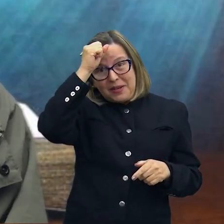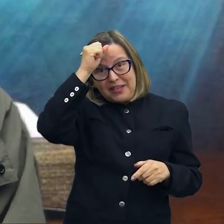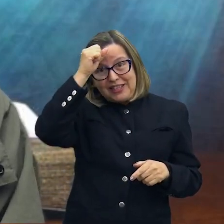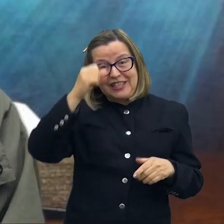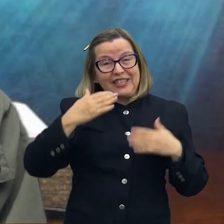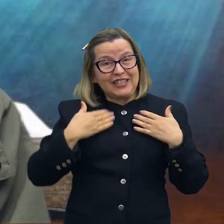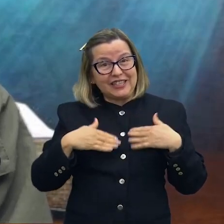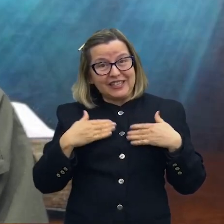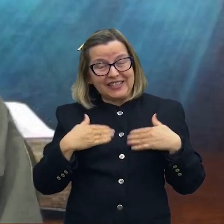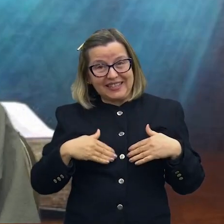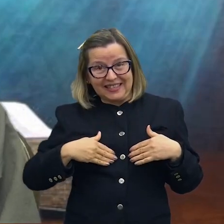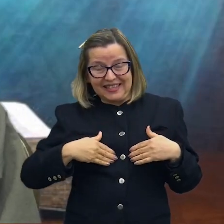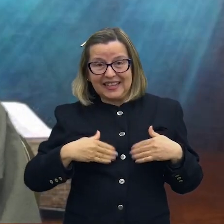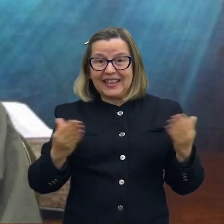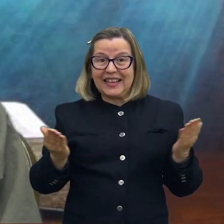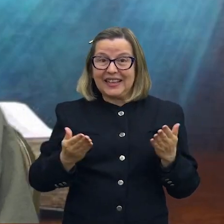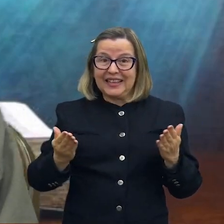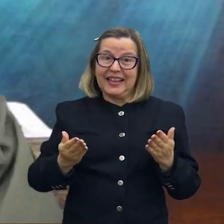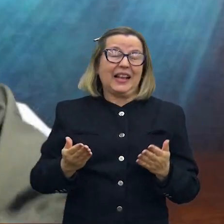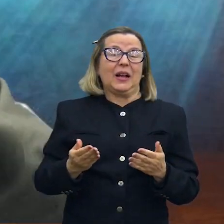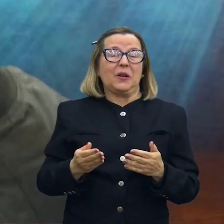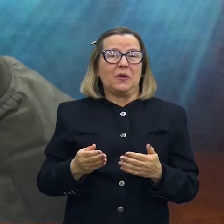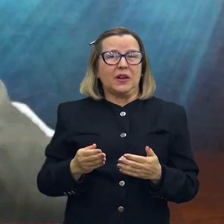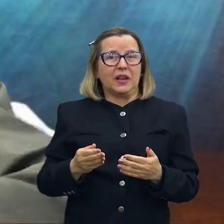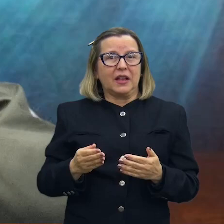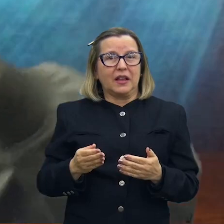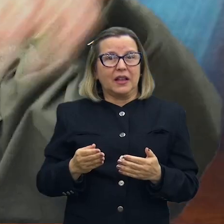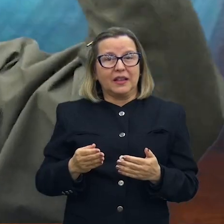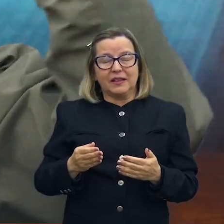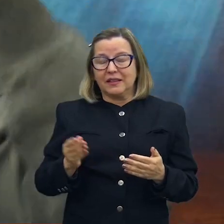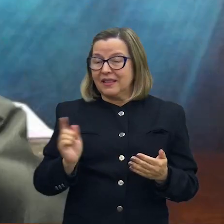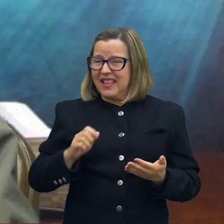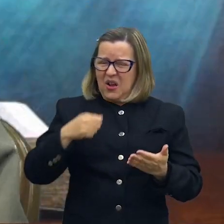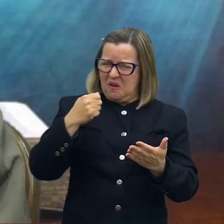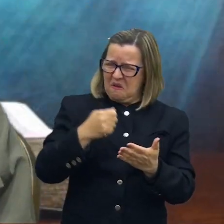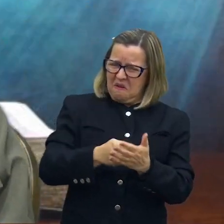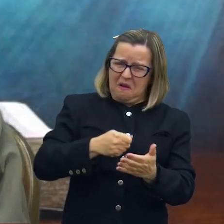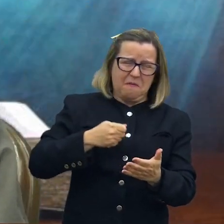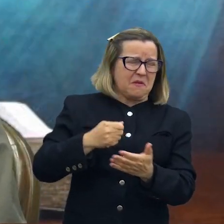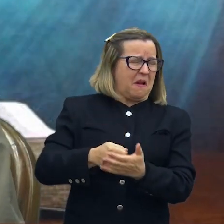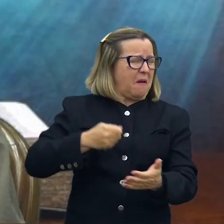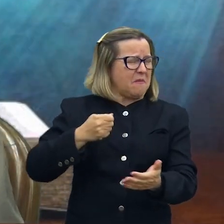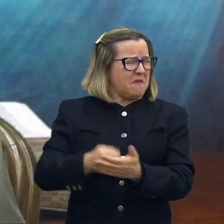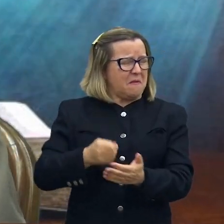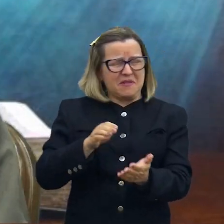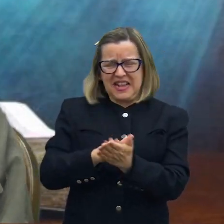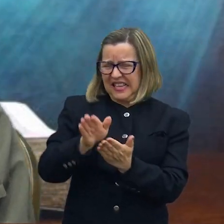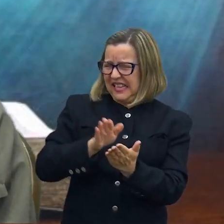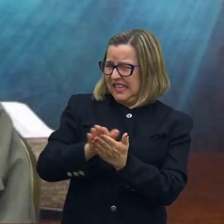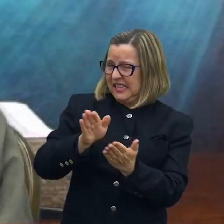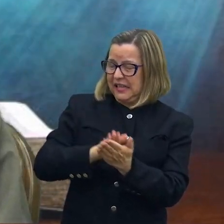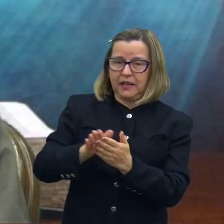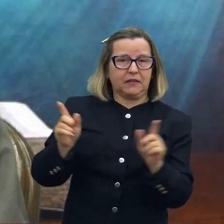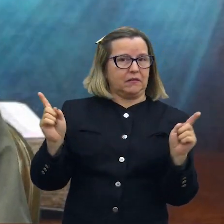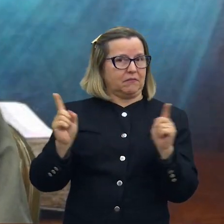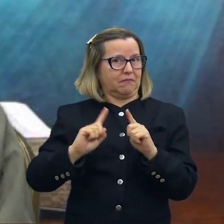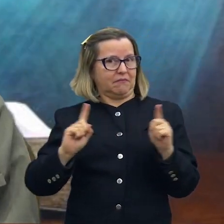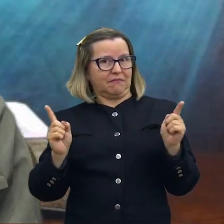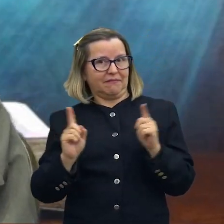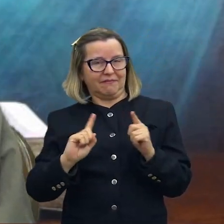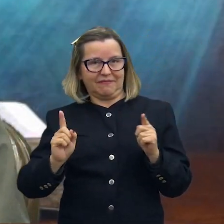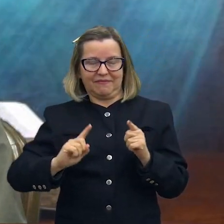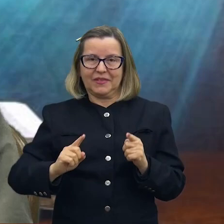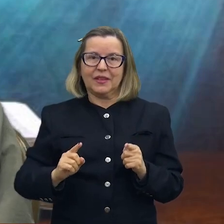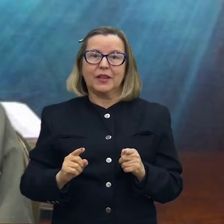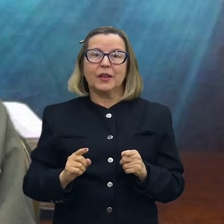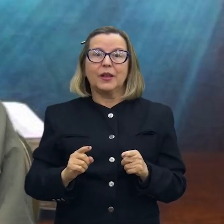em mais confusão nenhuma financeira. Daquelas coisas de comprar para pagar, a perder de vista, né? Às vezes a pessoa perde não só a vista,